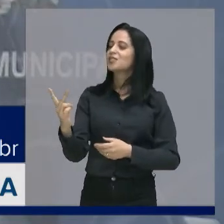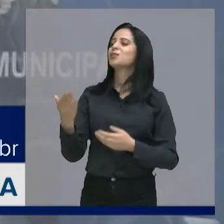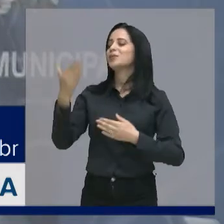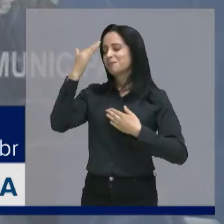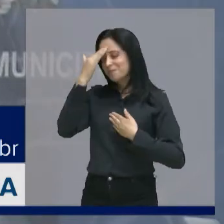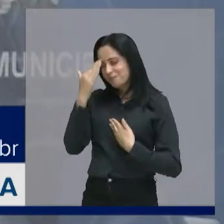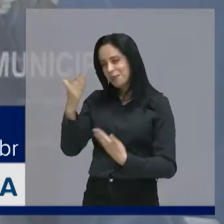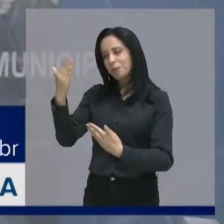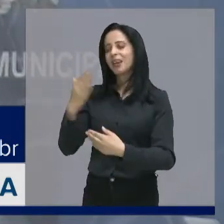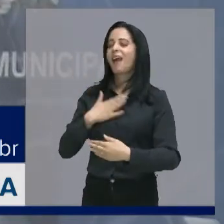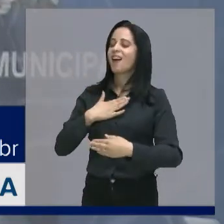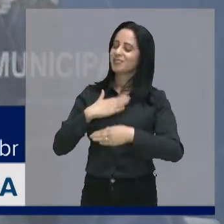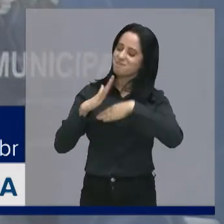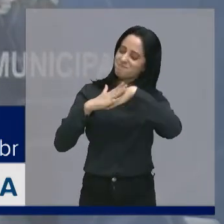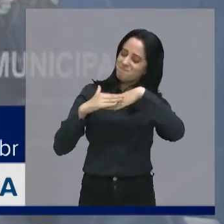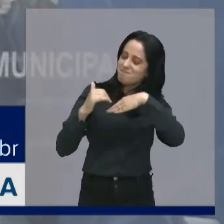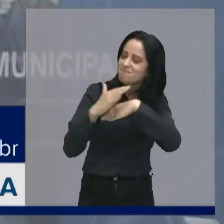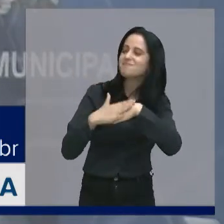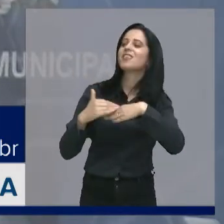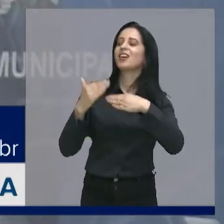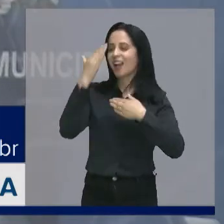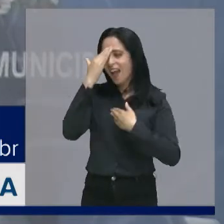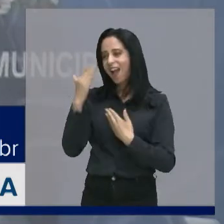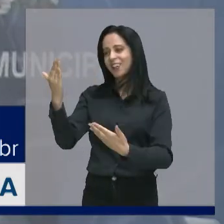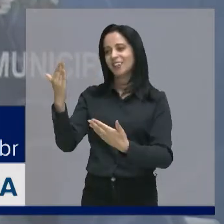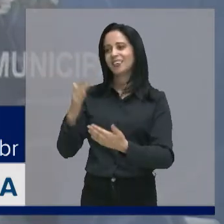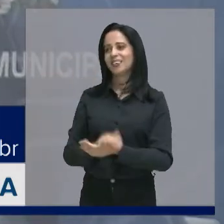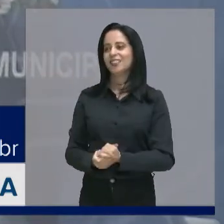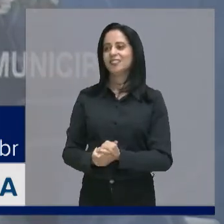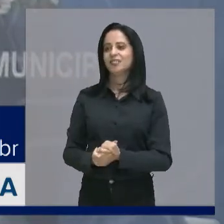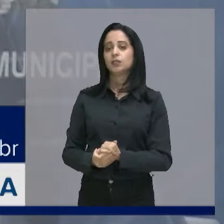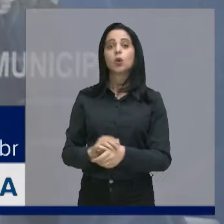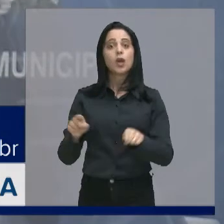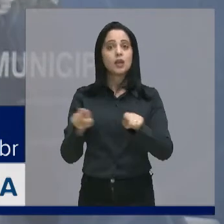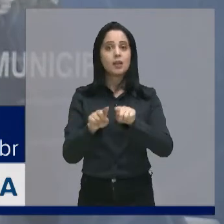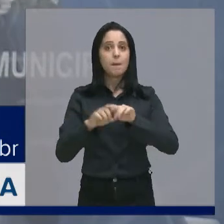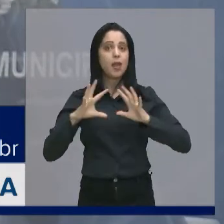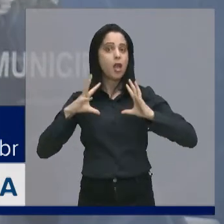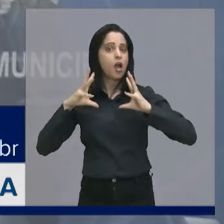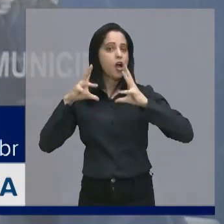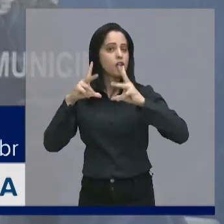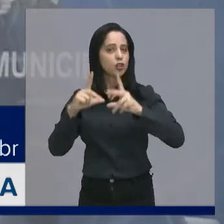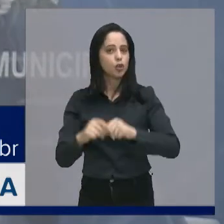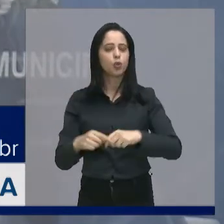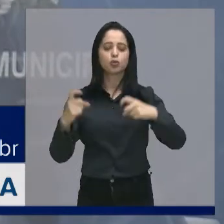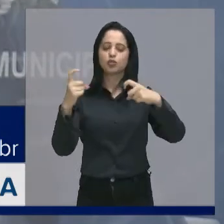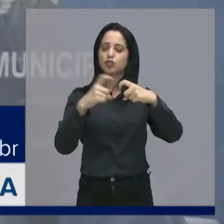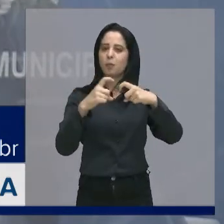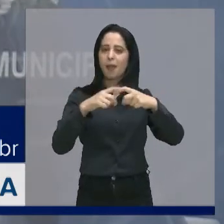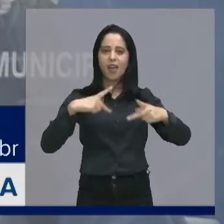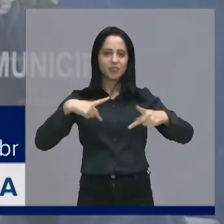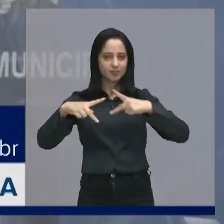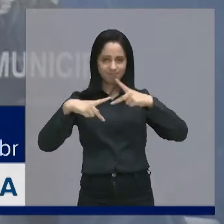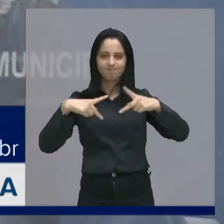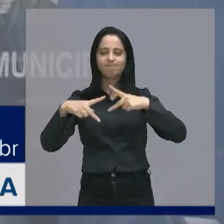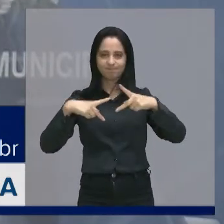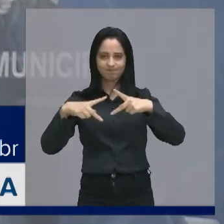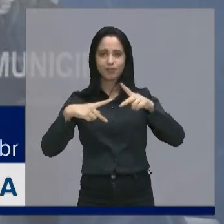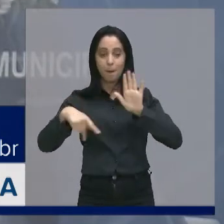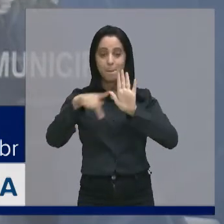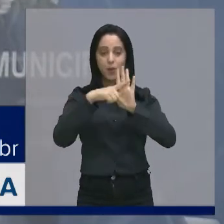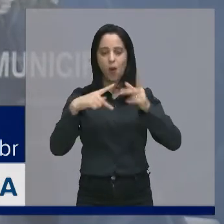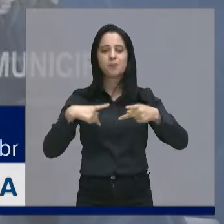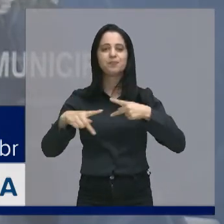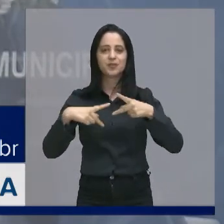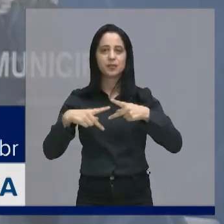cumprimentos, meu carinho, minha gratidão, e transmita isso a todos os pares, aos médicos da cidade aí, que têm